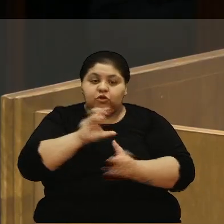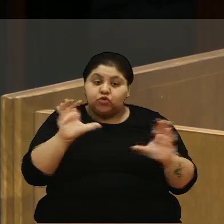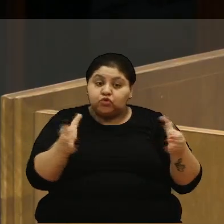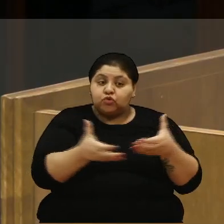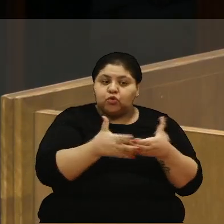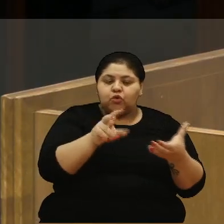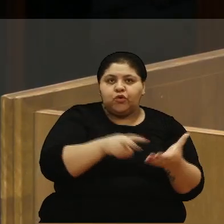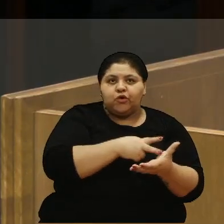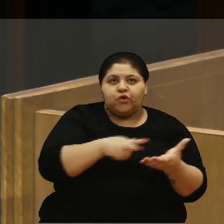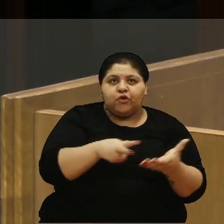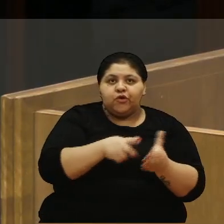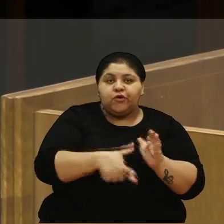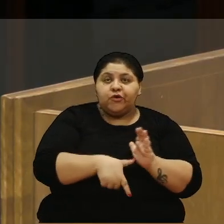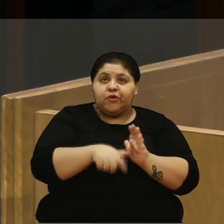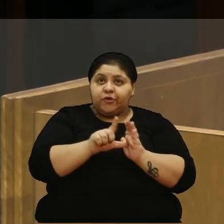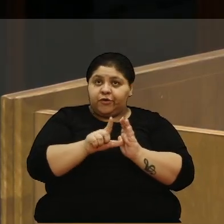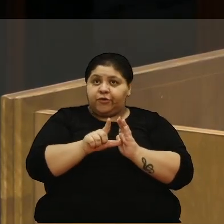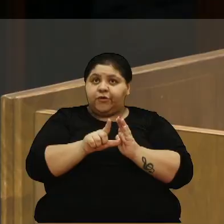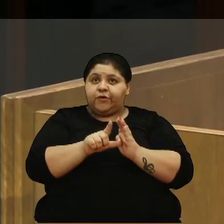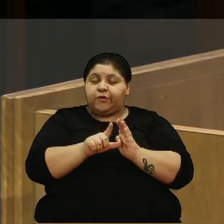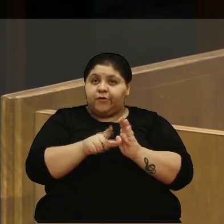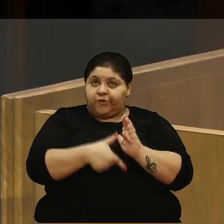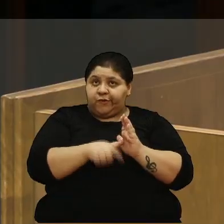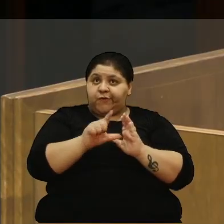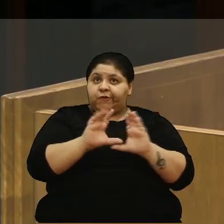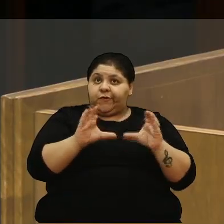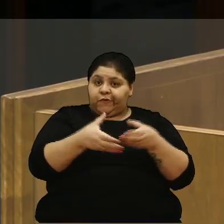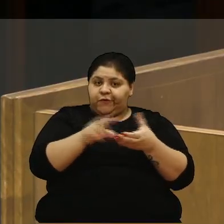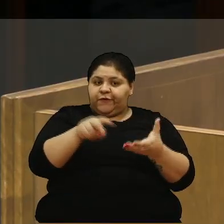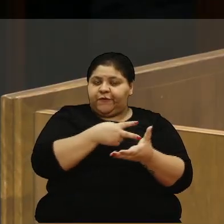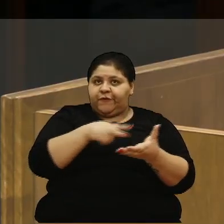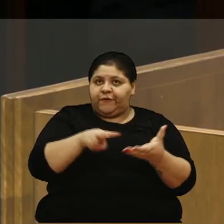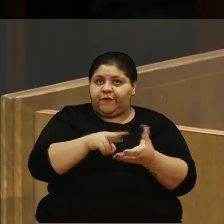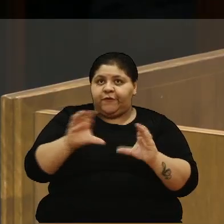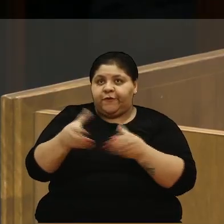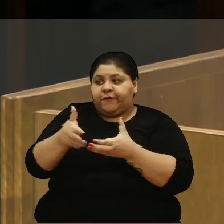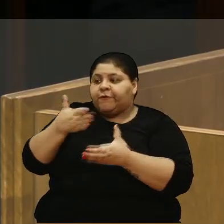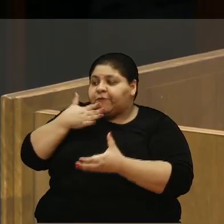invernadas, as pré-invernadas, a